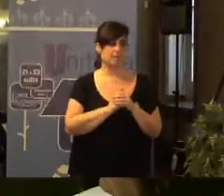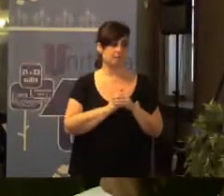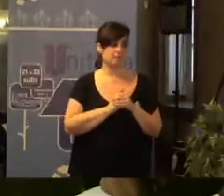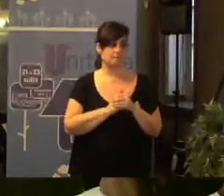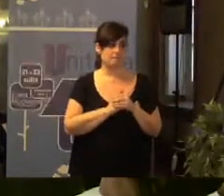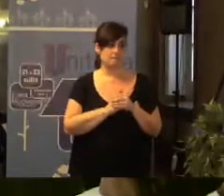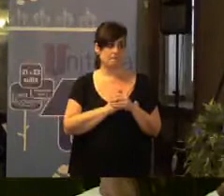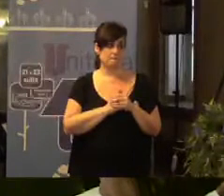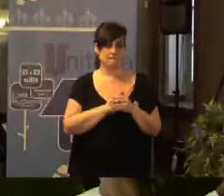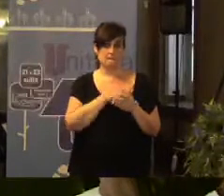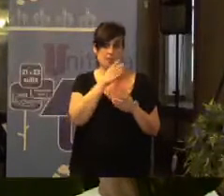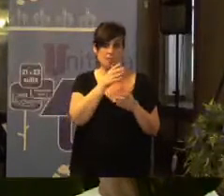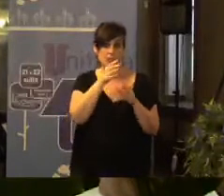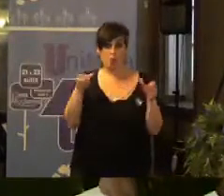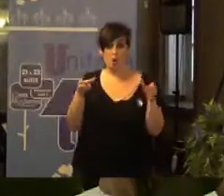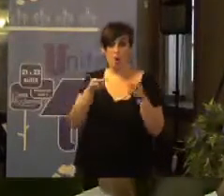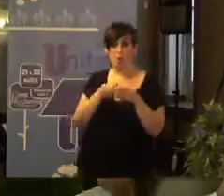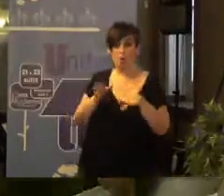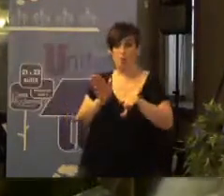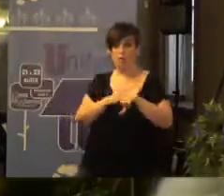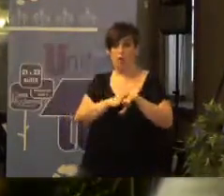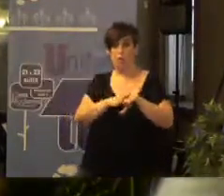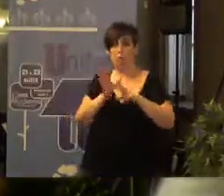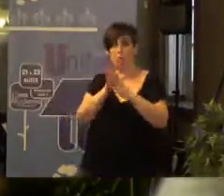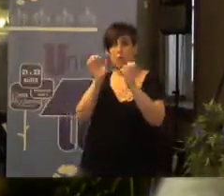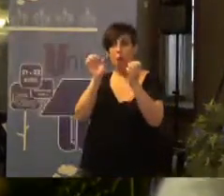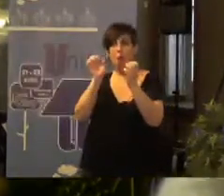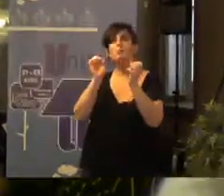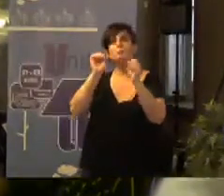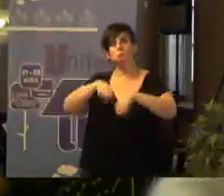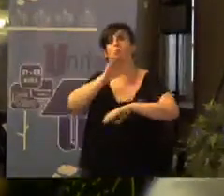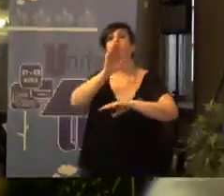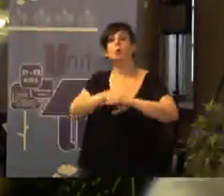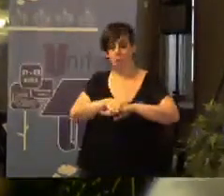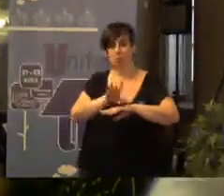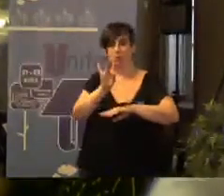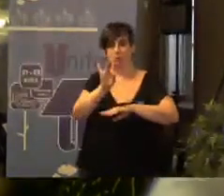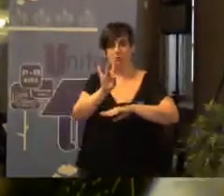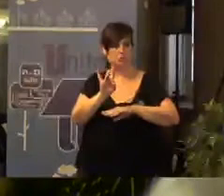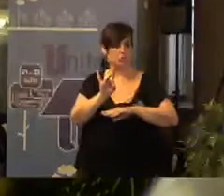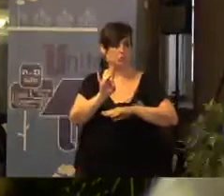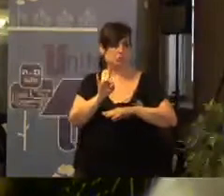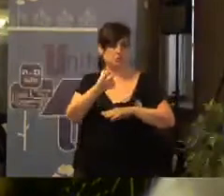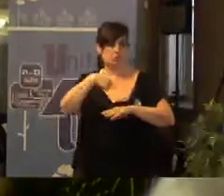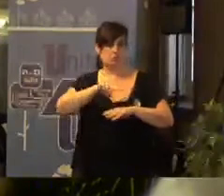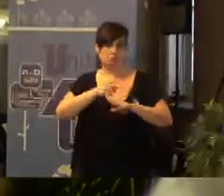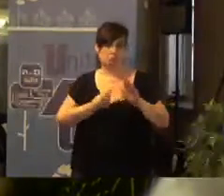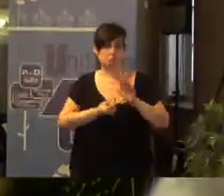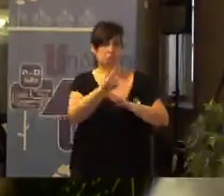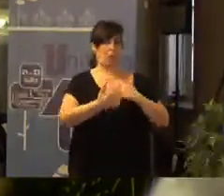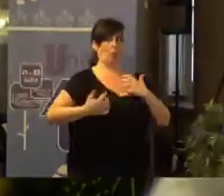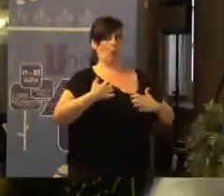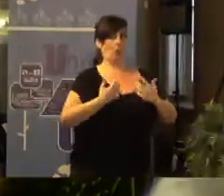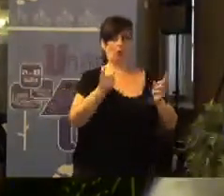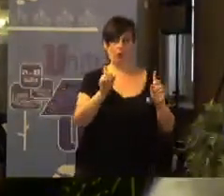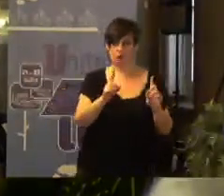O Bloco de Esquerda tem um acordo que ou é cumprido ou não é cumprido. Não vamos ficar muito ofendidos porque o